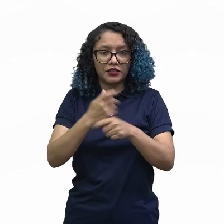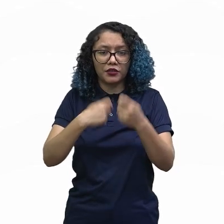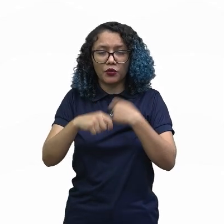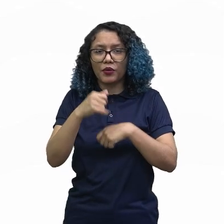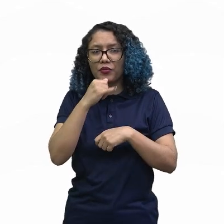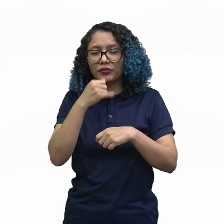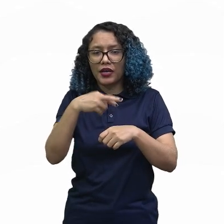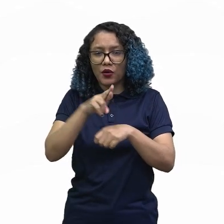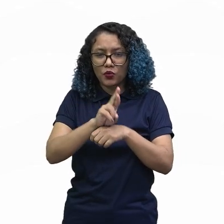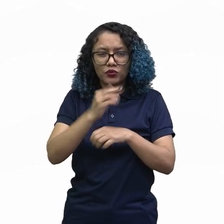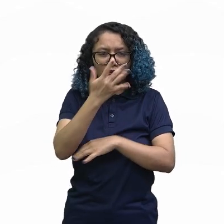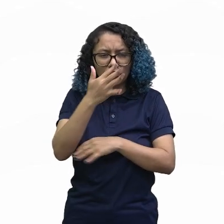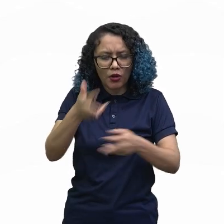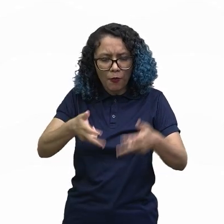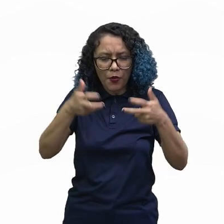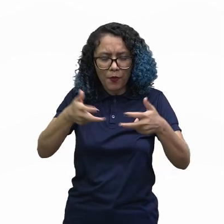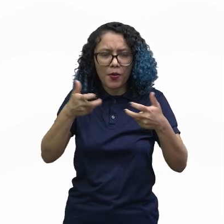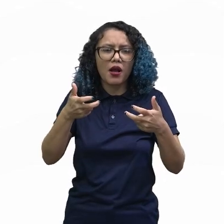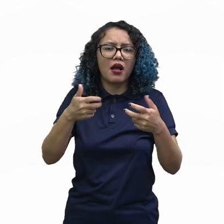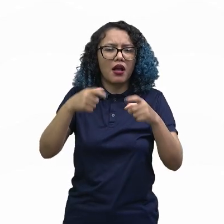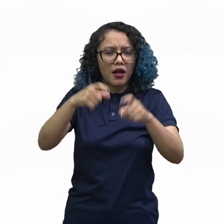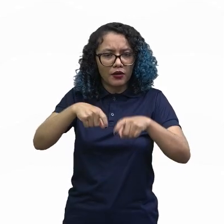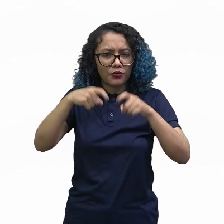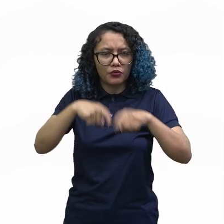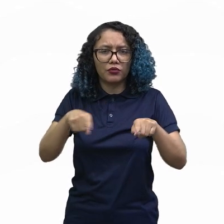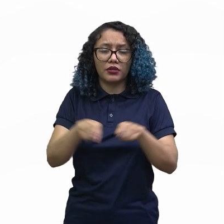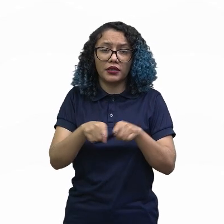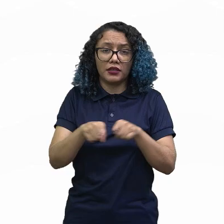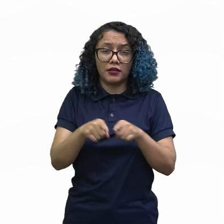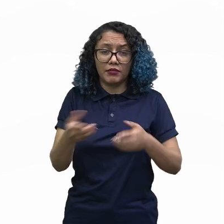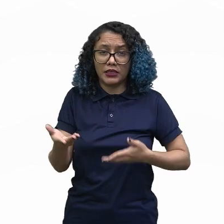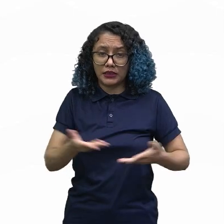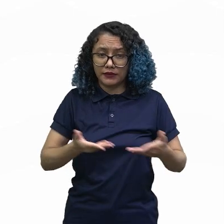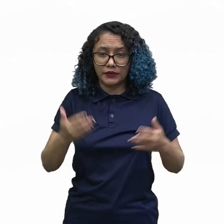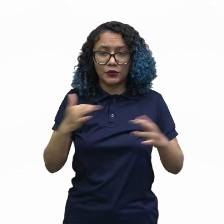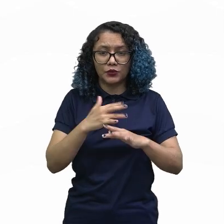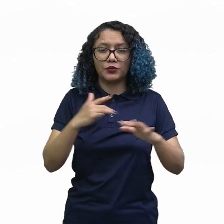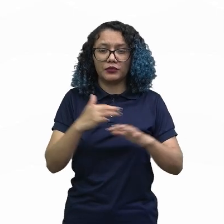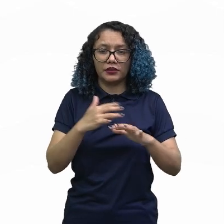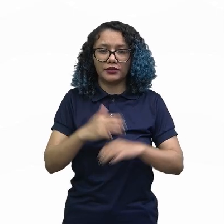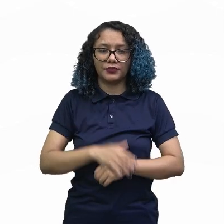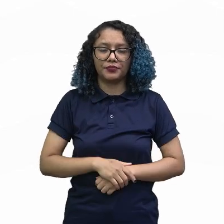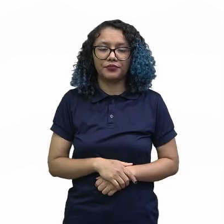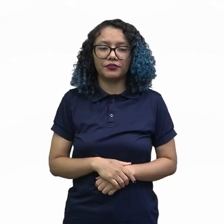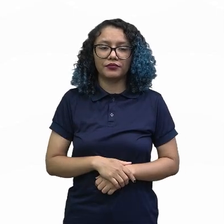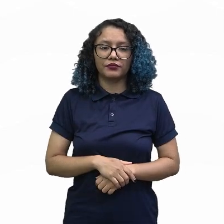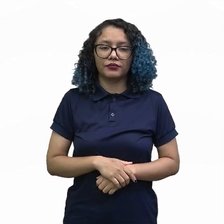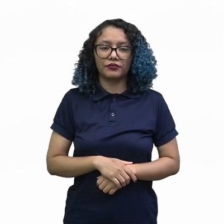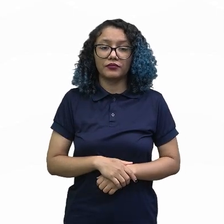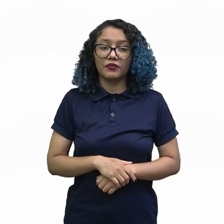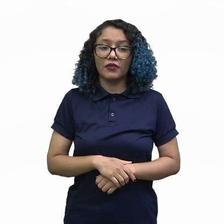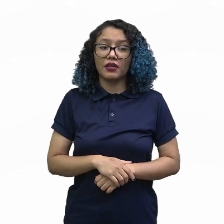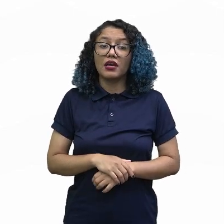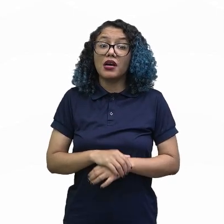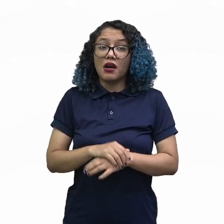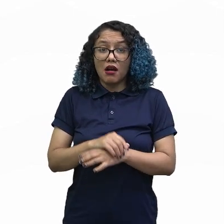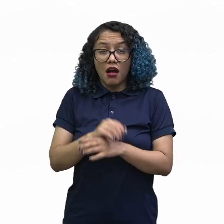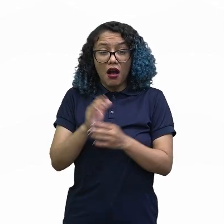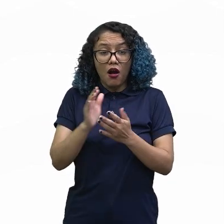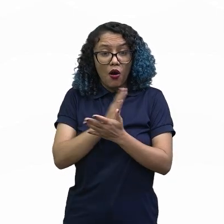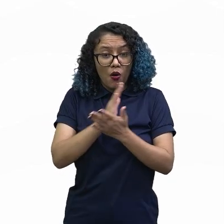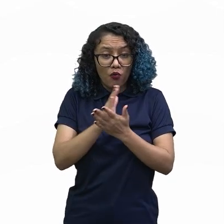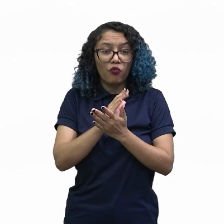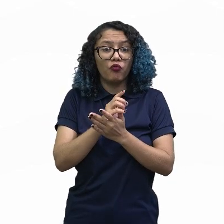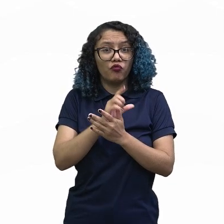extrativismo, a agricultura e os serviços urbanos. Muitos fugiram da escravidão e